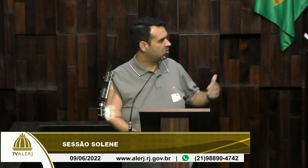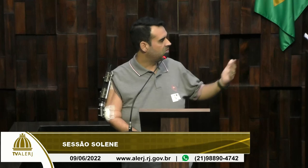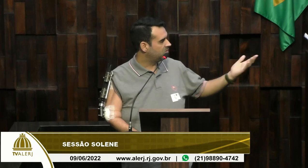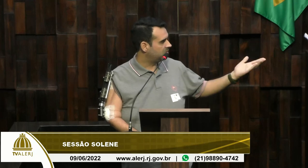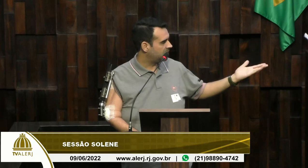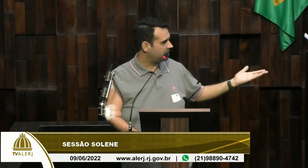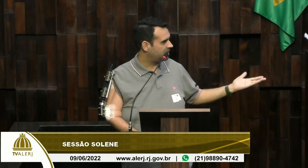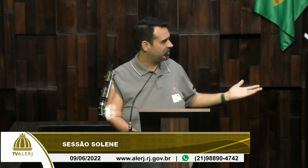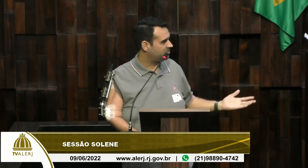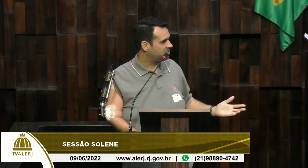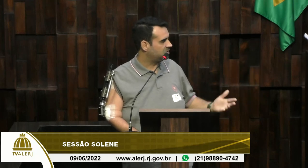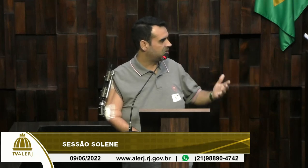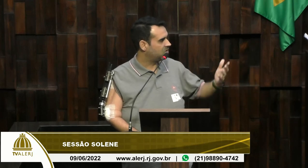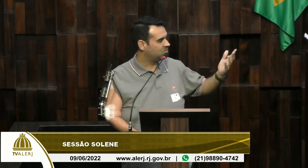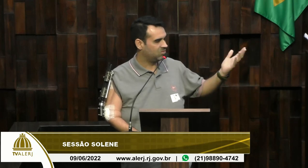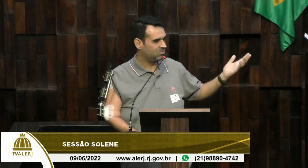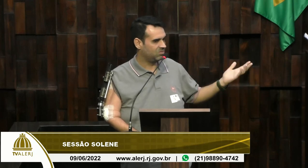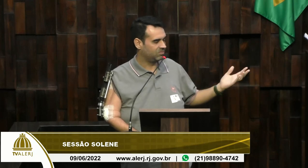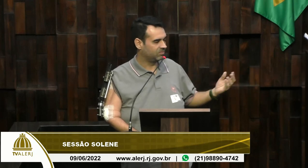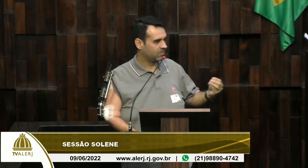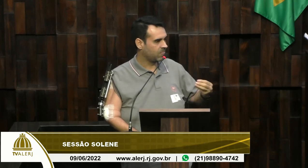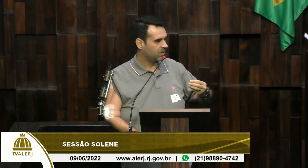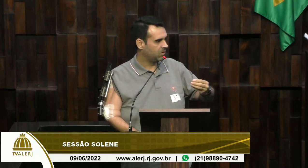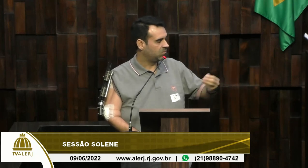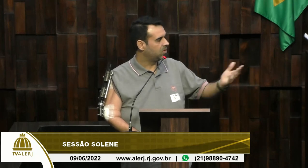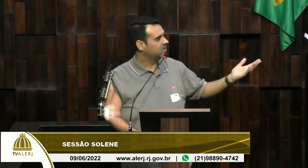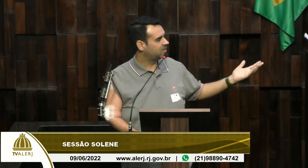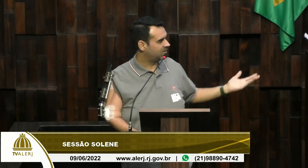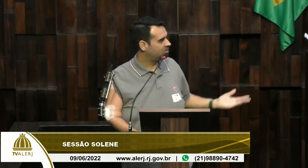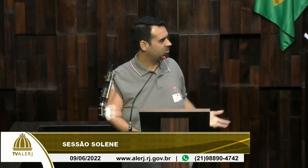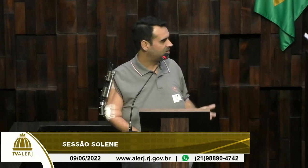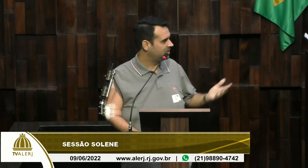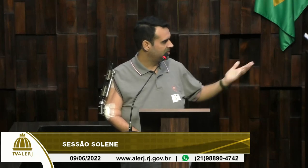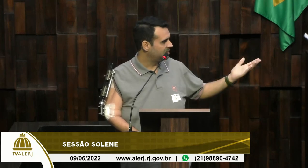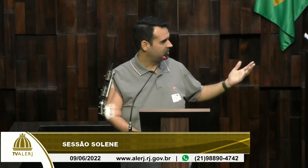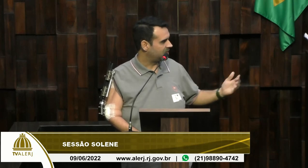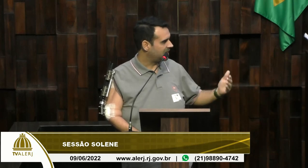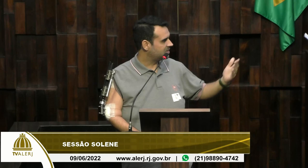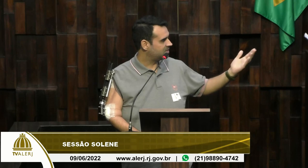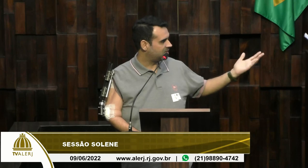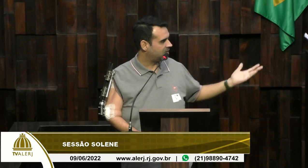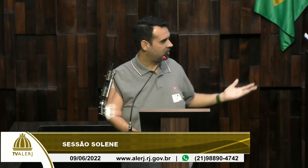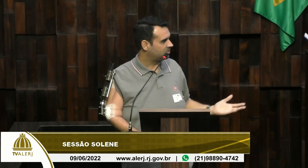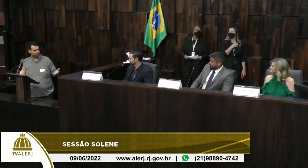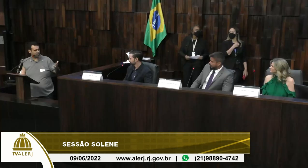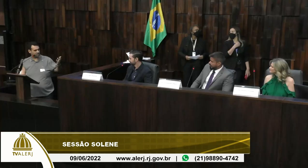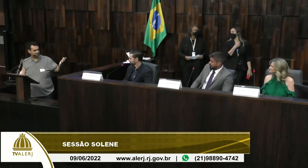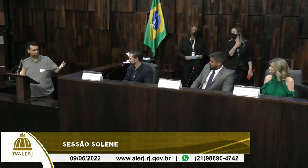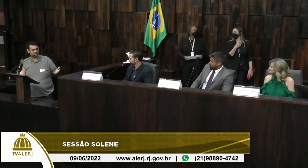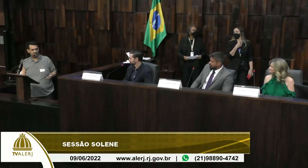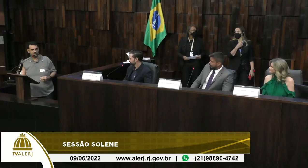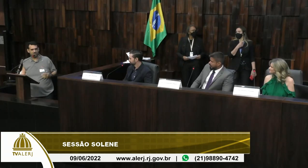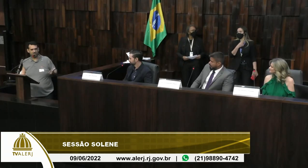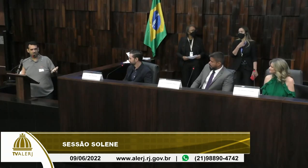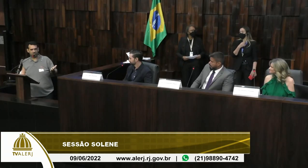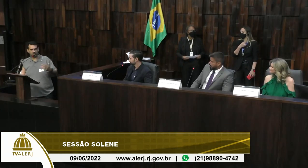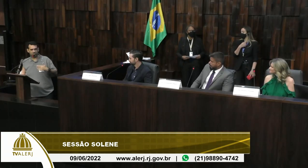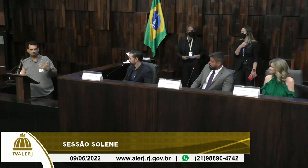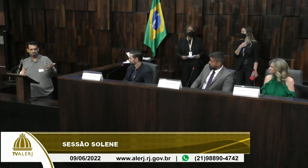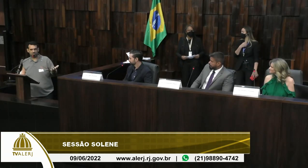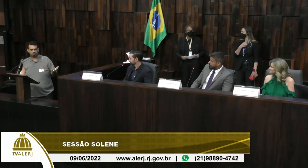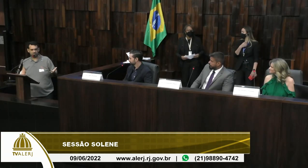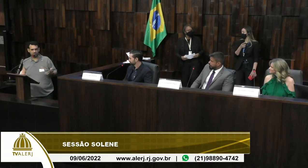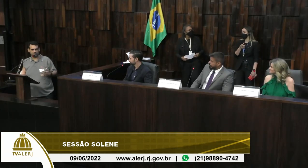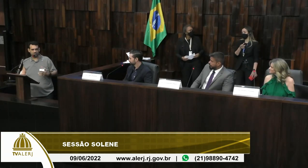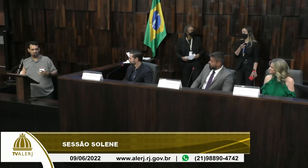porque como virou até um mantra nosso, né, graças ao trabalho de vocês, nós